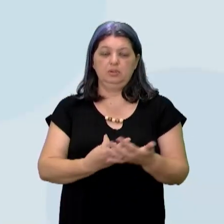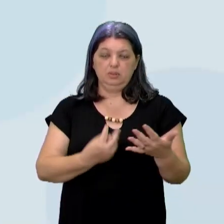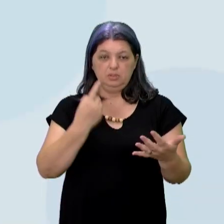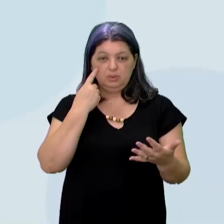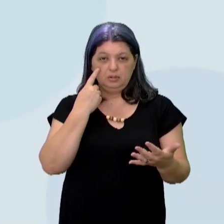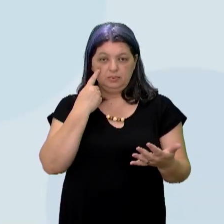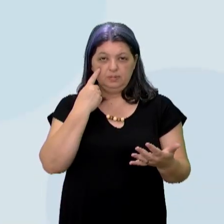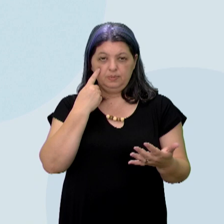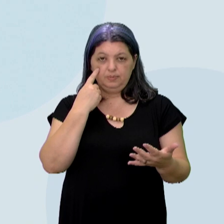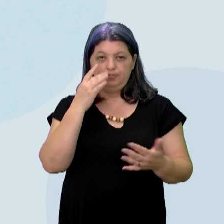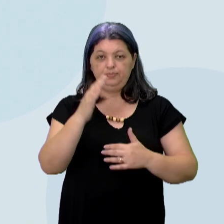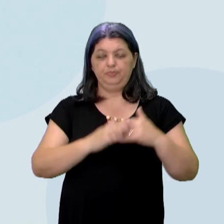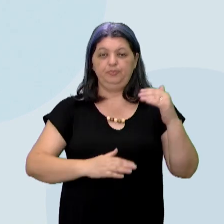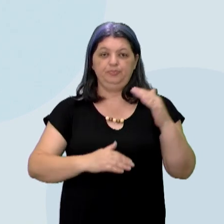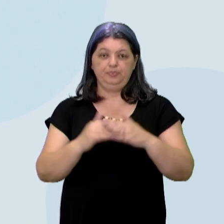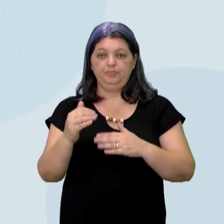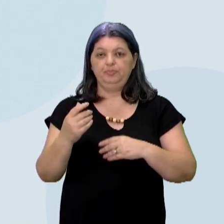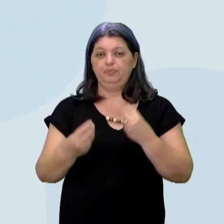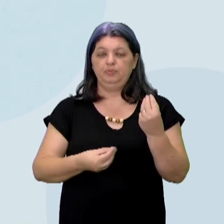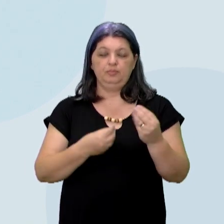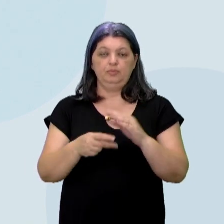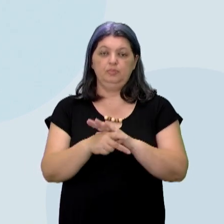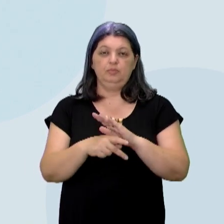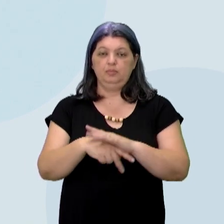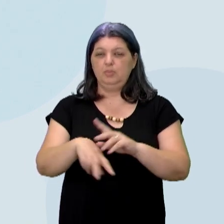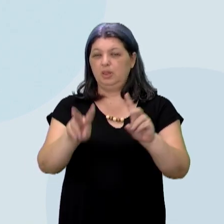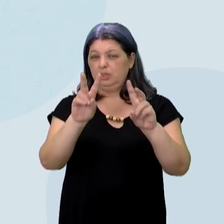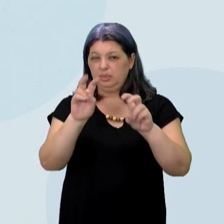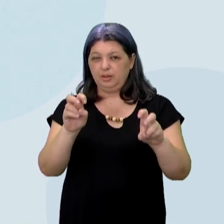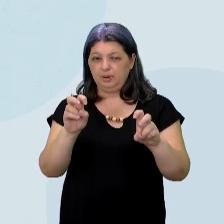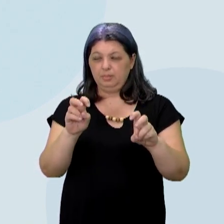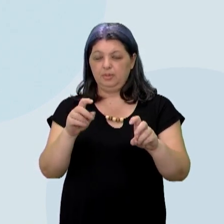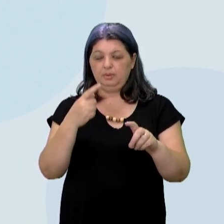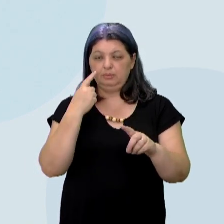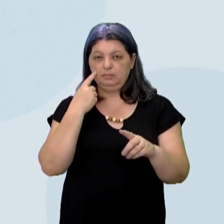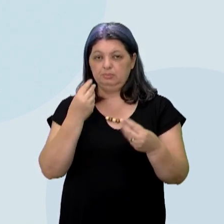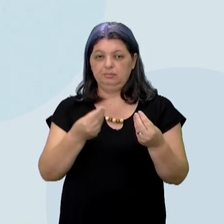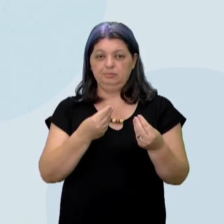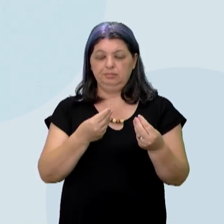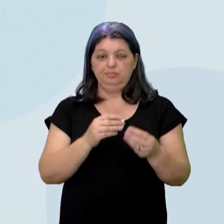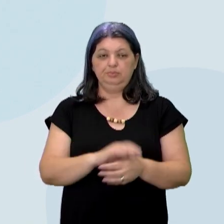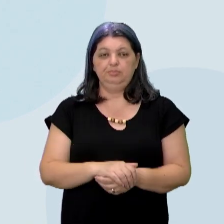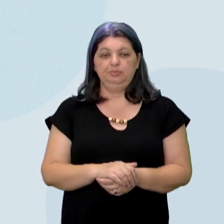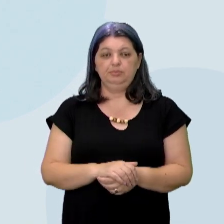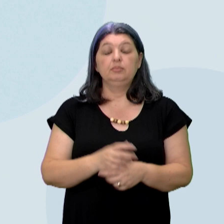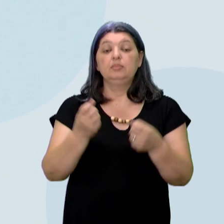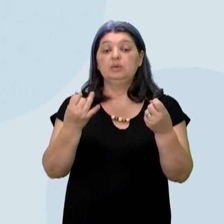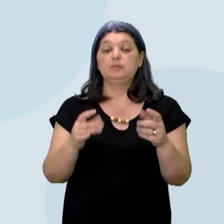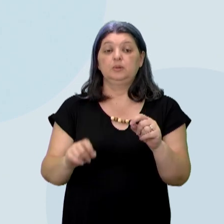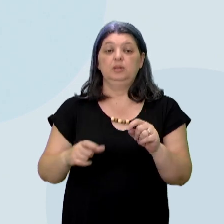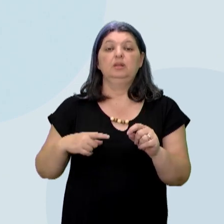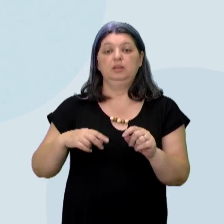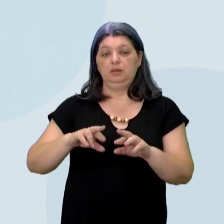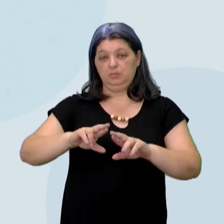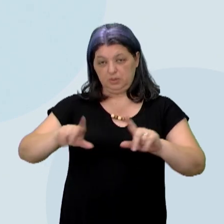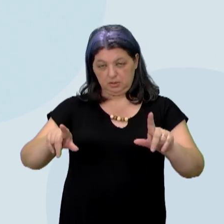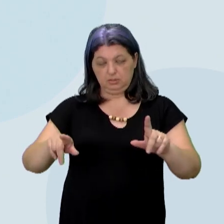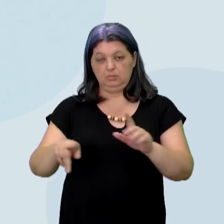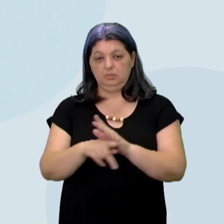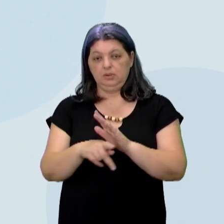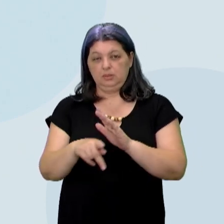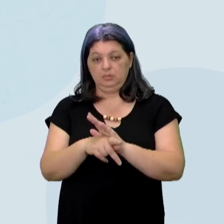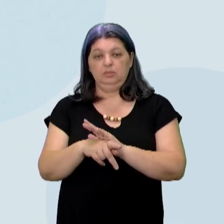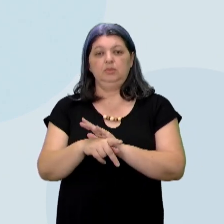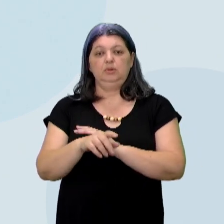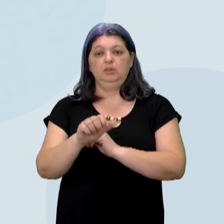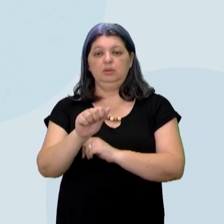a habilidade exigida é identificar o tema de um texto. E aí eu só vou explicar para vocês o seguinte, professora, que existe diferença entre tema e assunto, né?